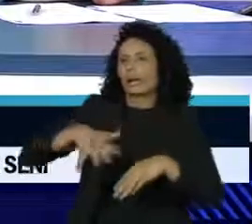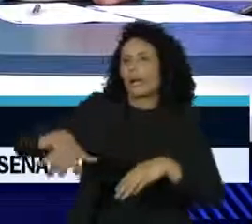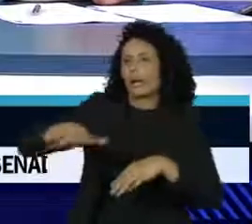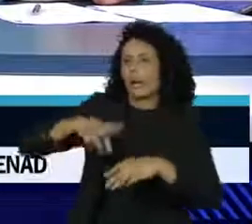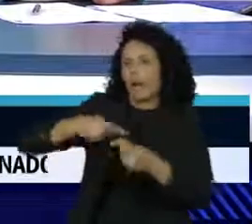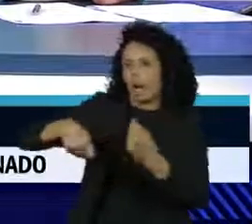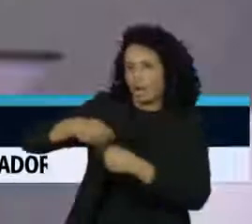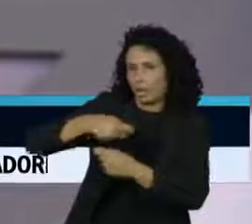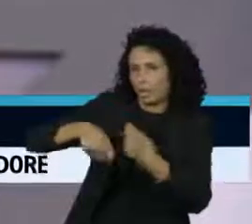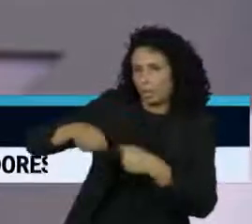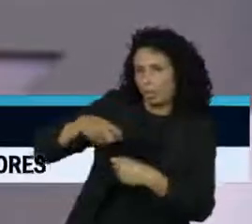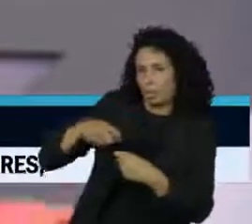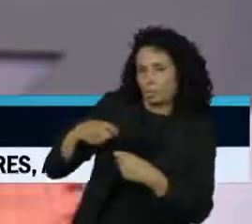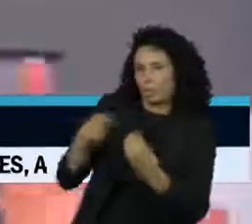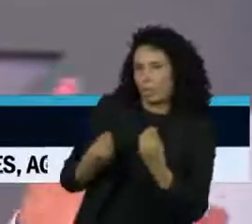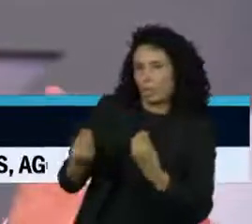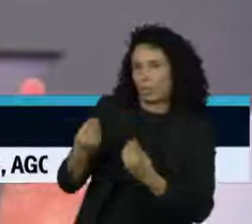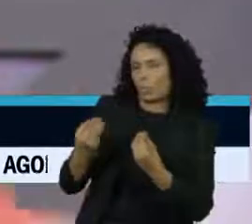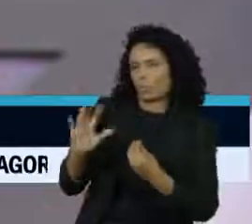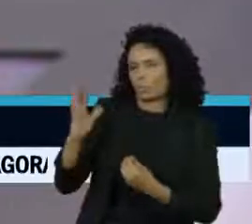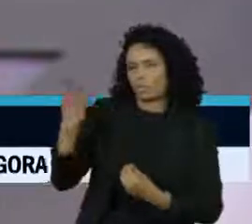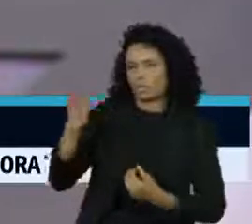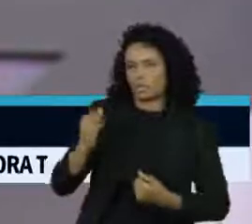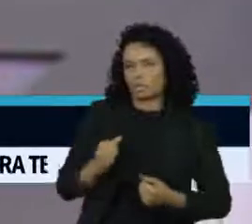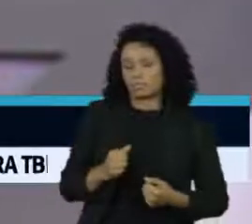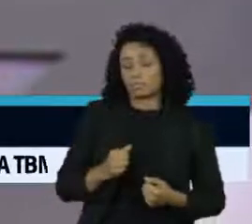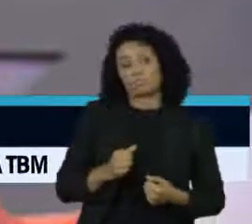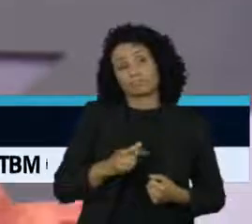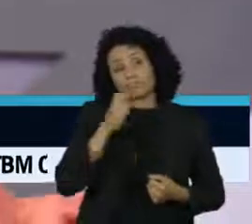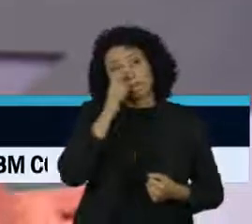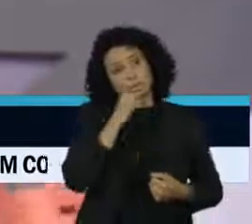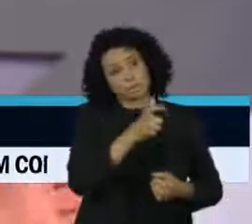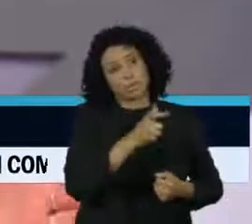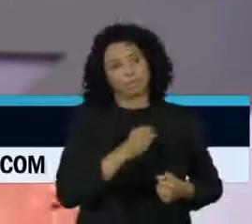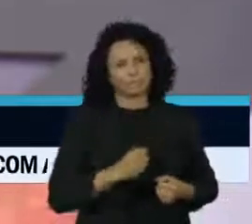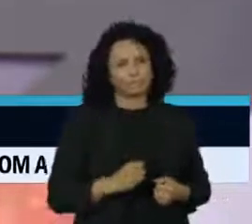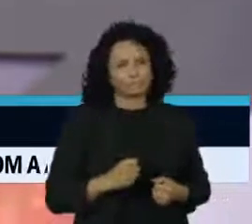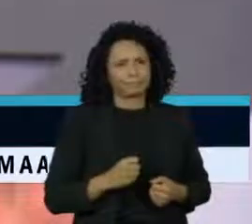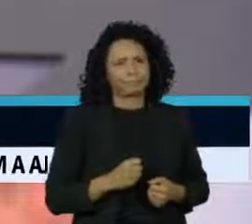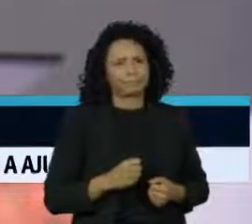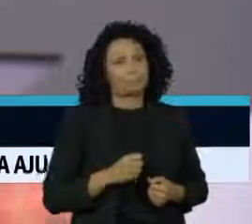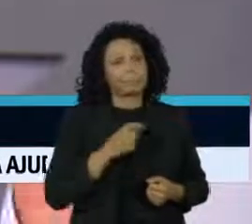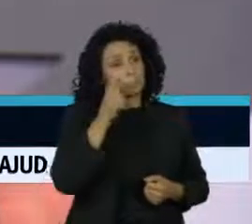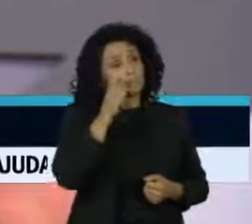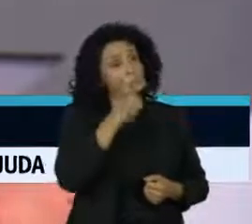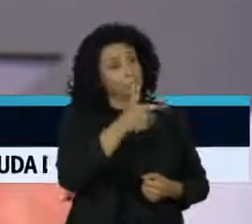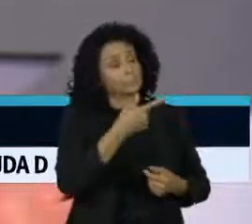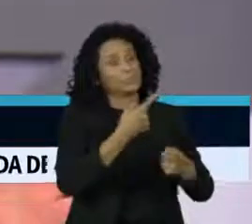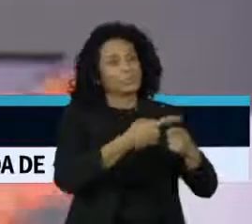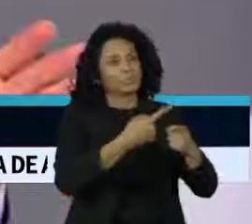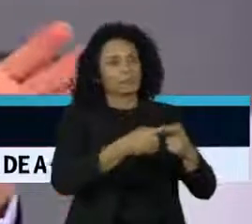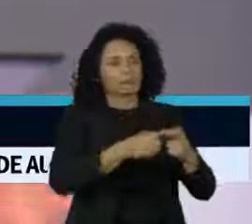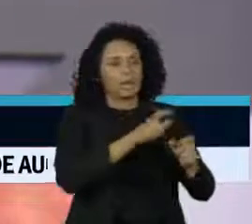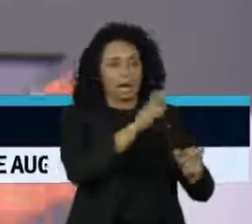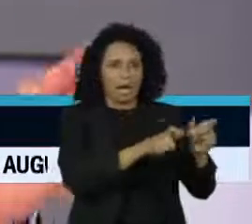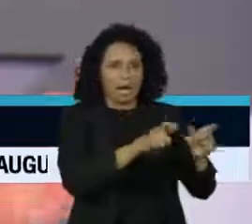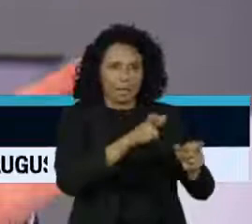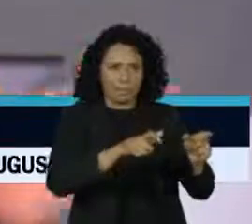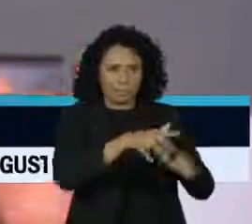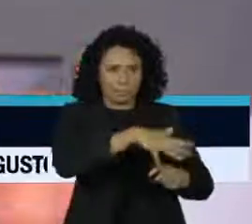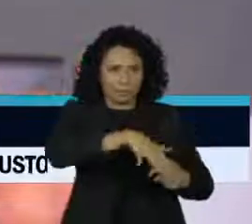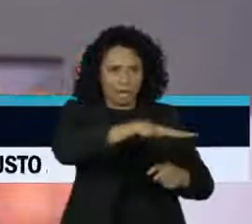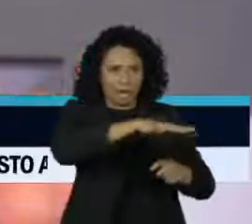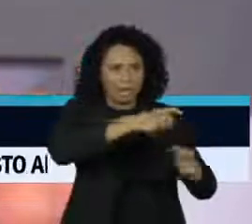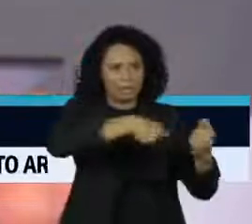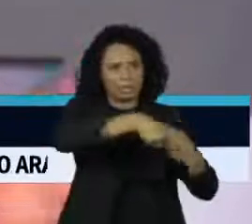professor? São devastadoras e é interessante porque a gente está numa situação em que os analistas econômicos trabalham com